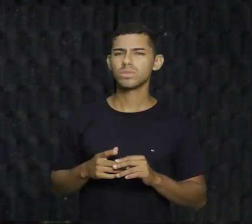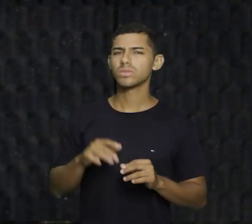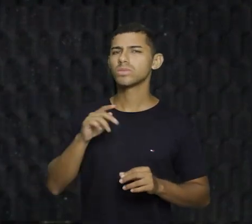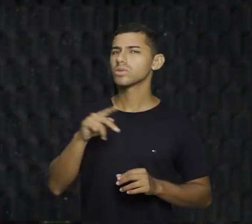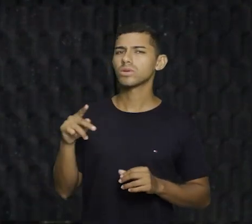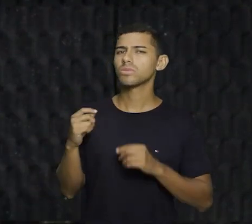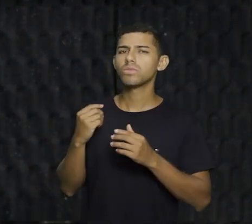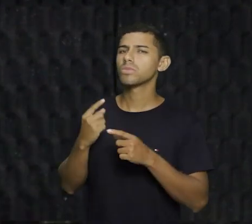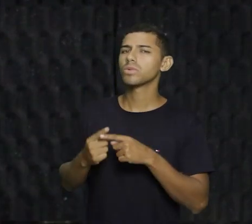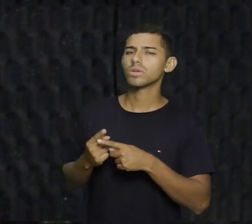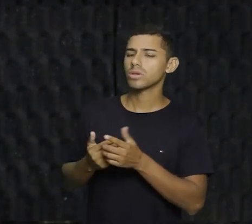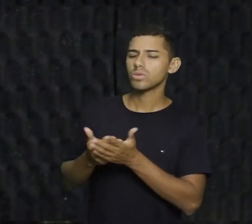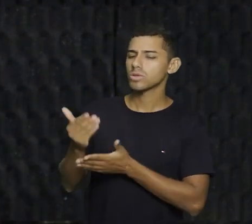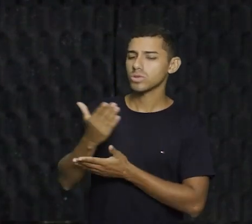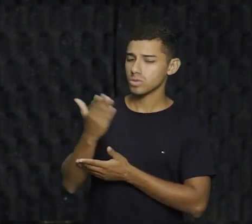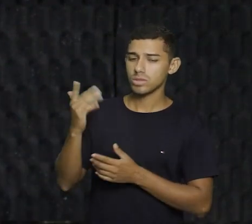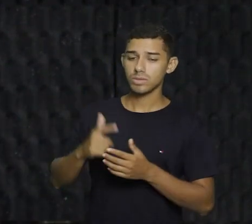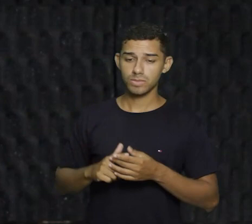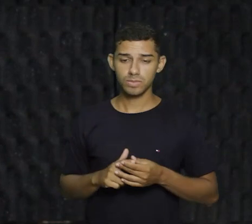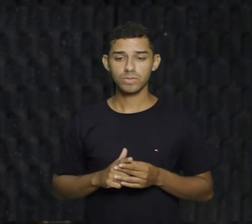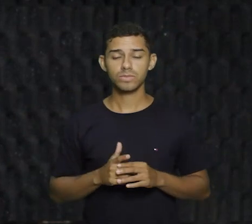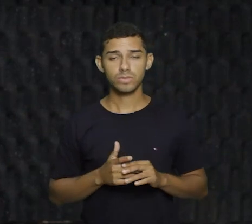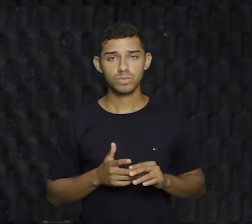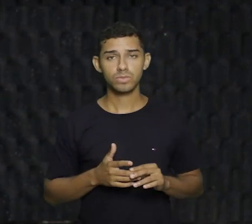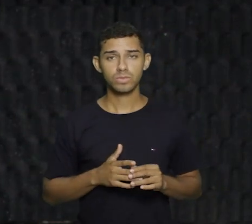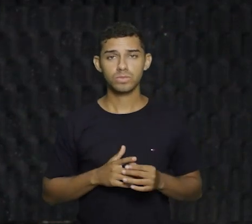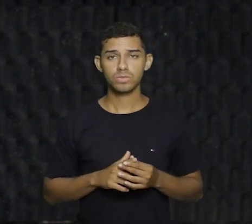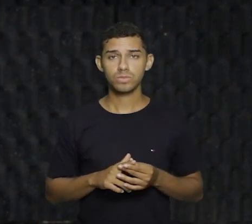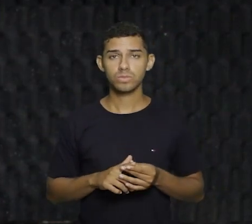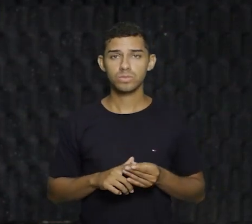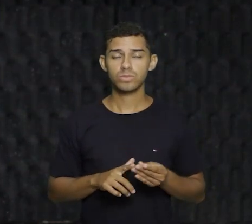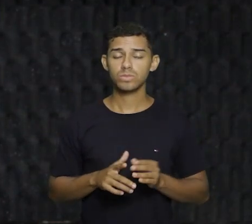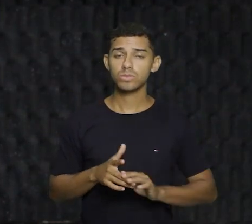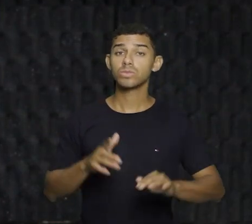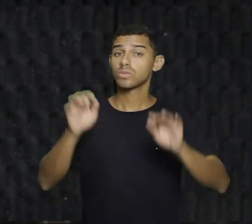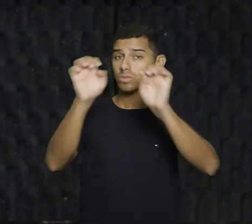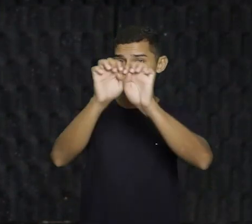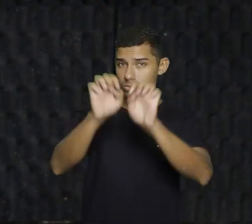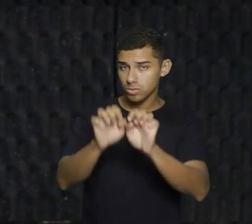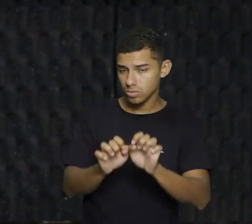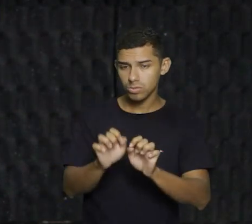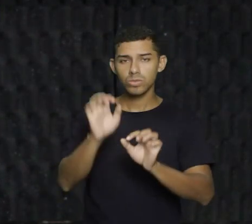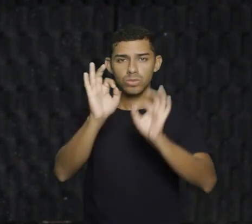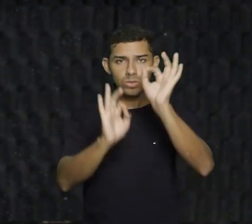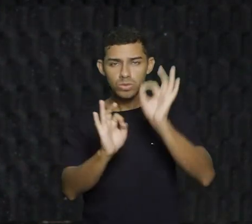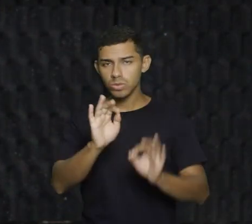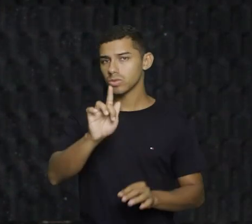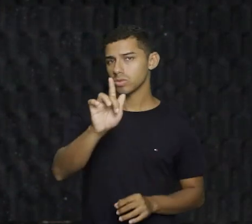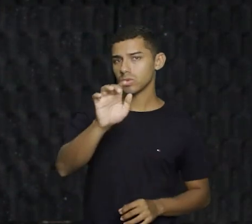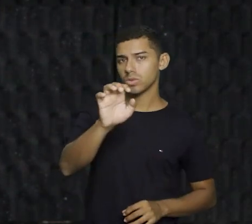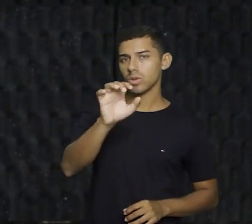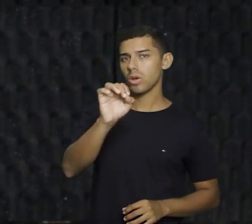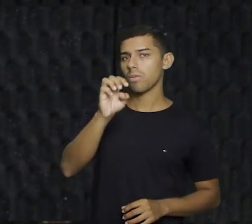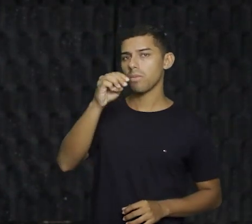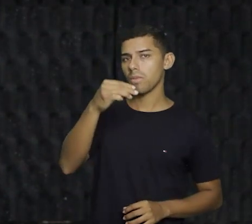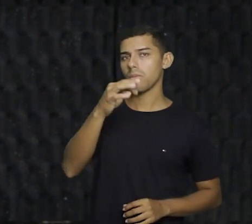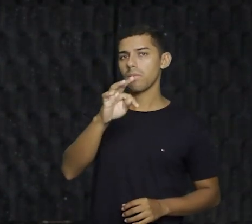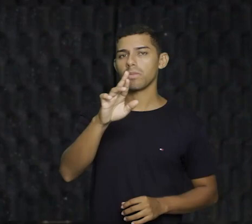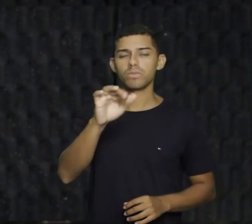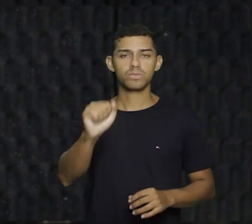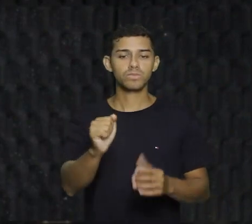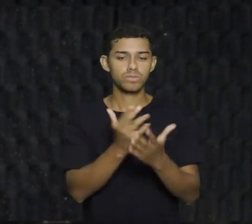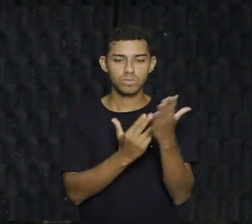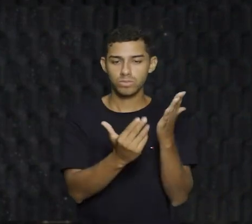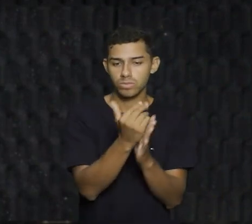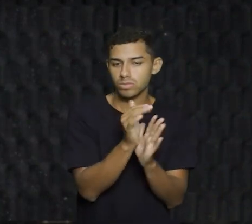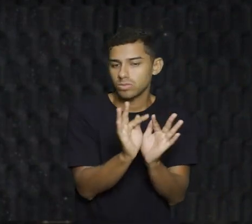Bom, estruturação geométrica. O que é estruturação geométrica? Toda vez que eu vou ensinar aulas básicas de desenho simples, desenho livre, para